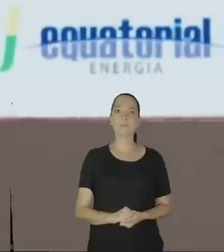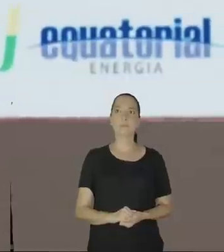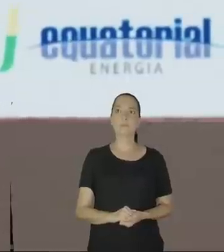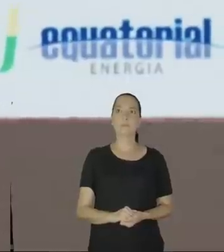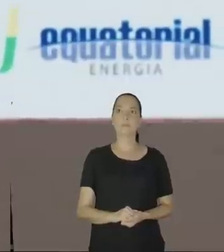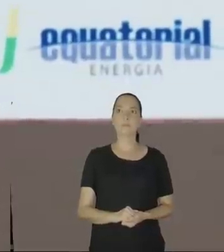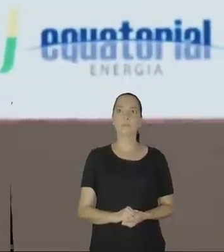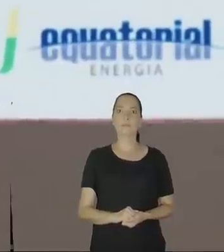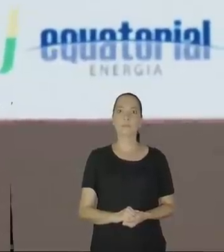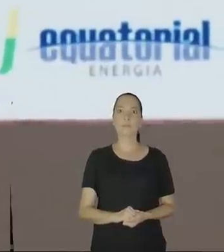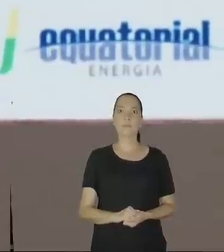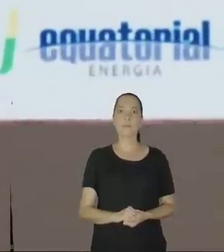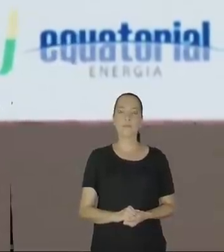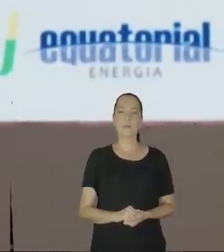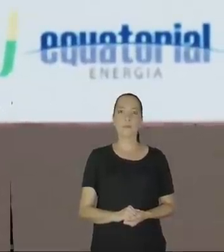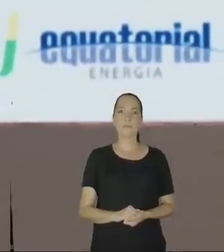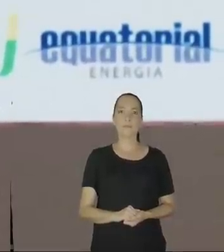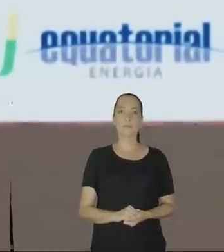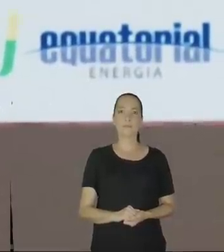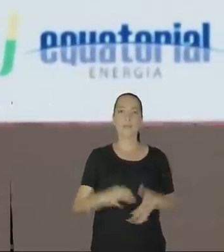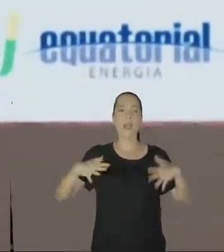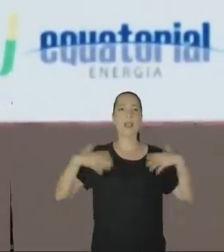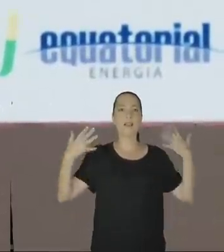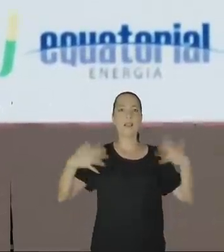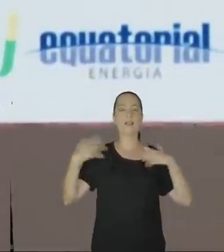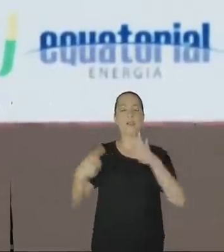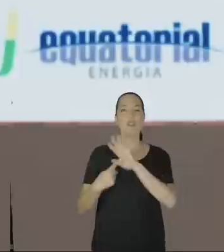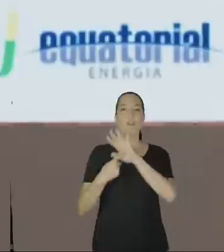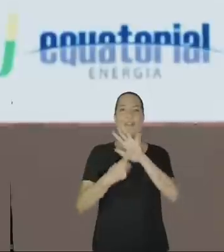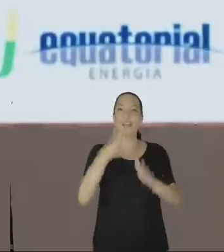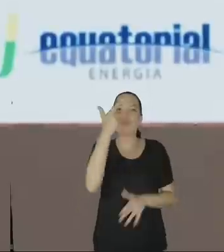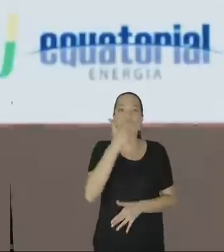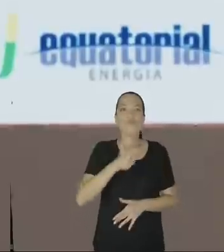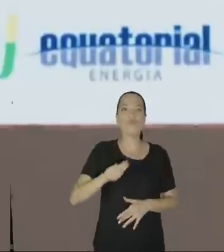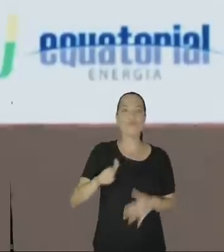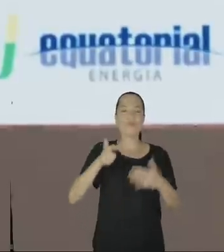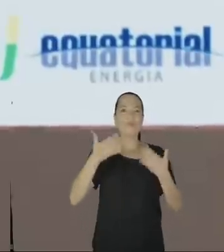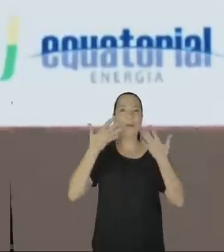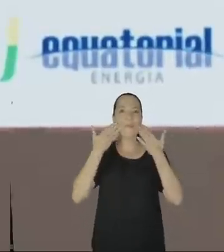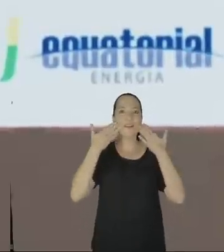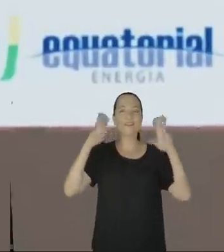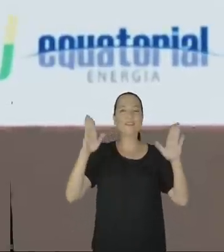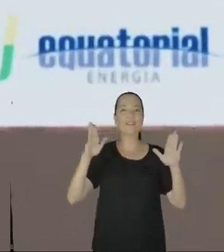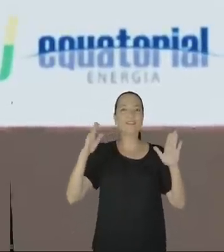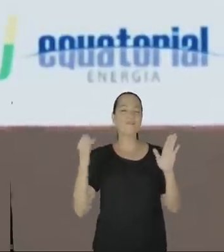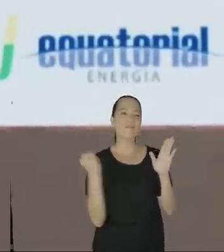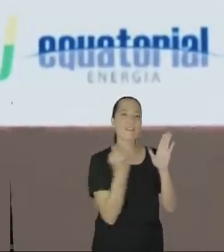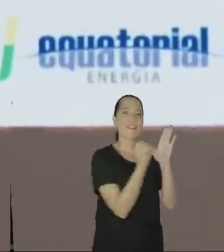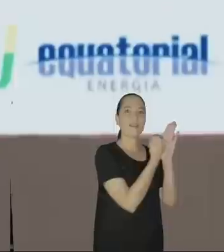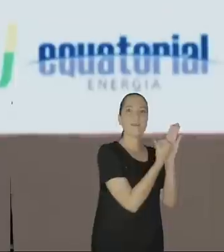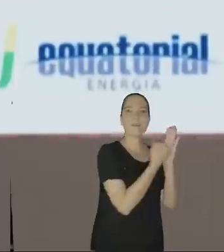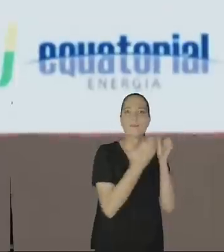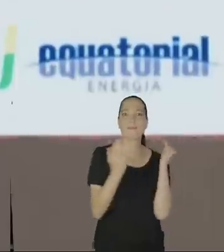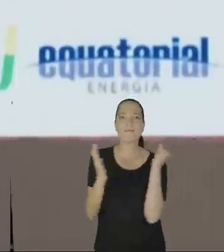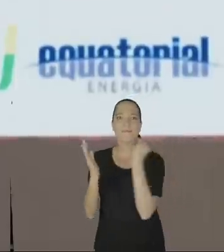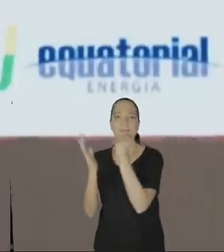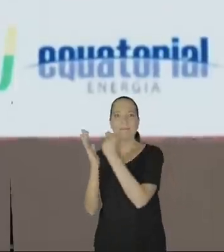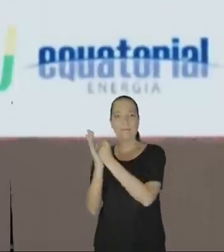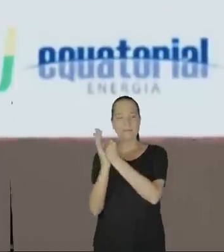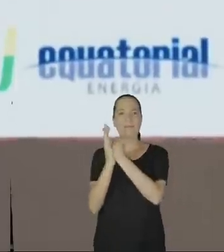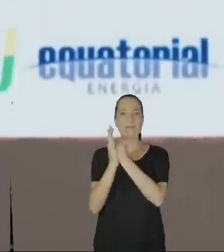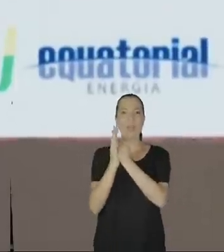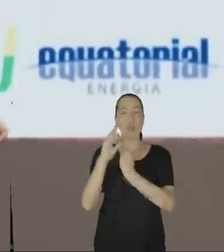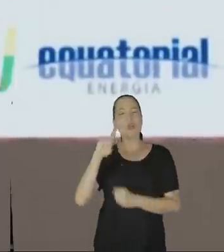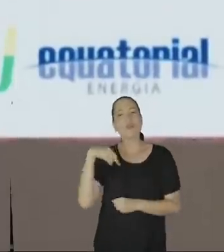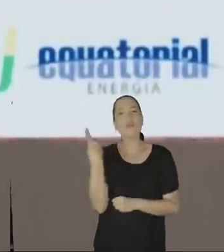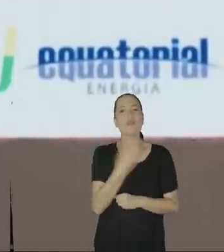apresentar mais uma vez o espetáculo de fé, paixão e morte de nosso